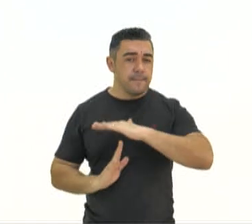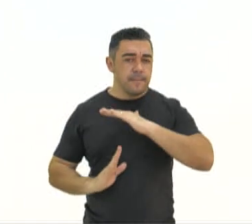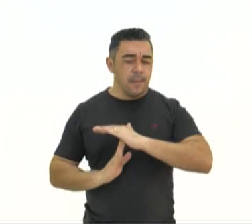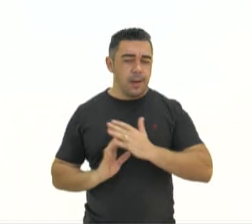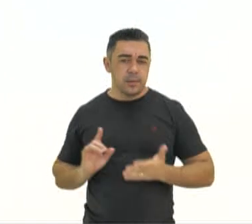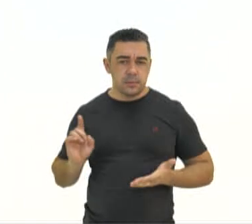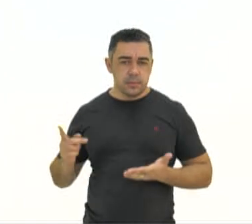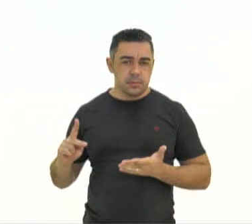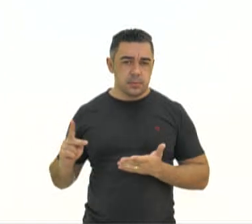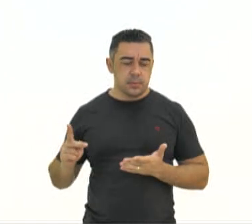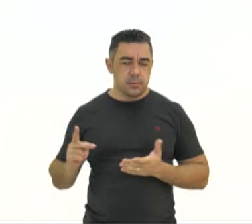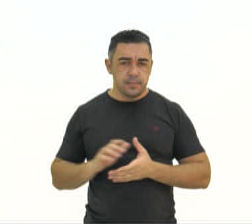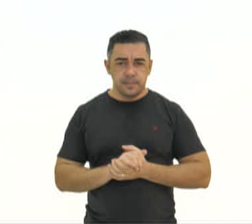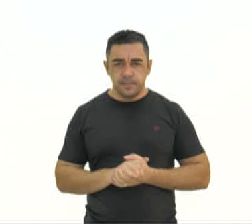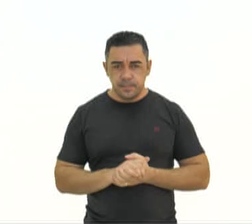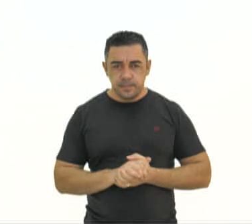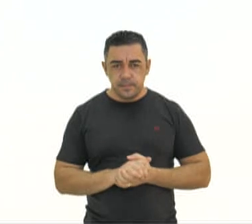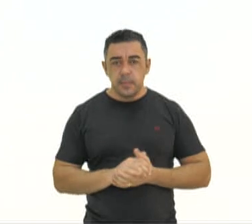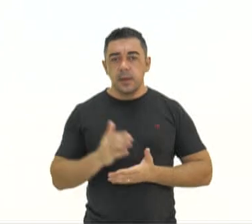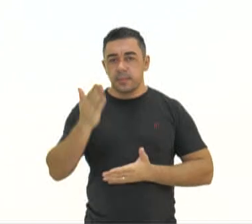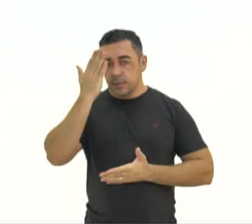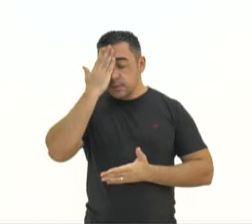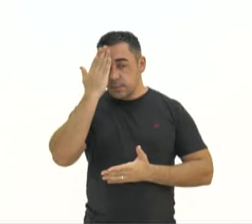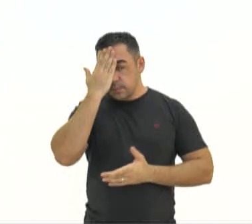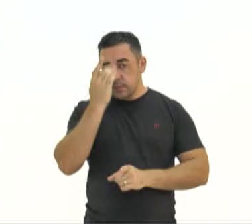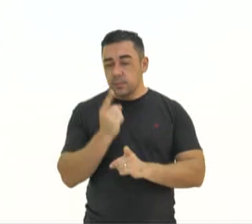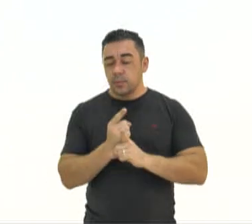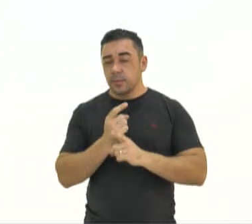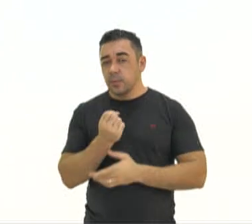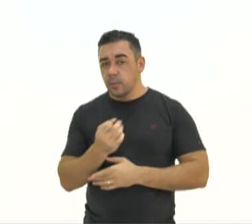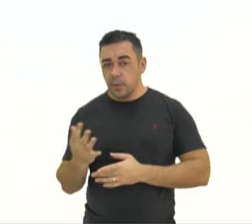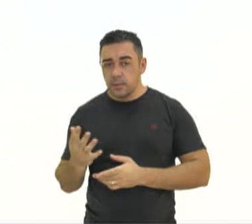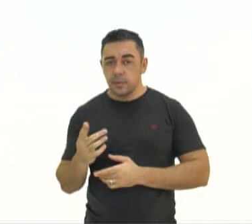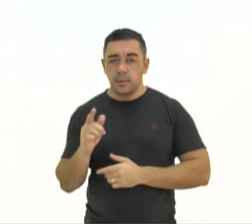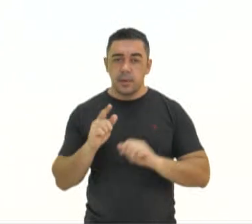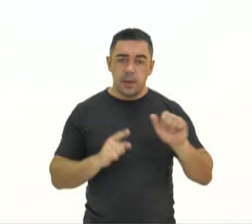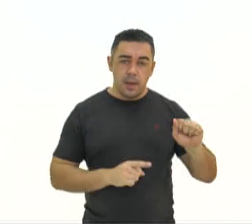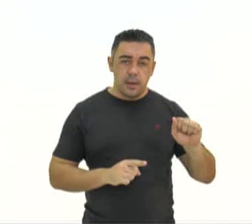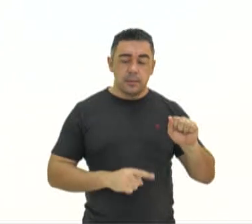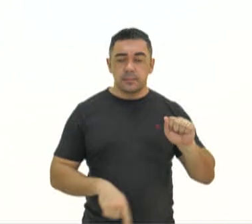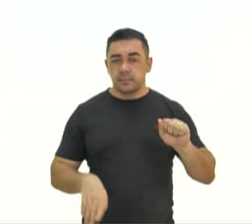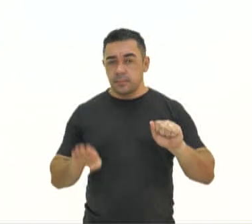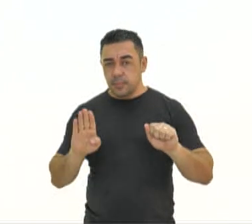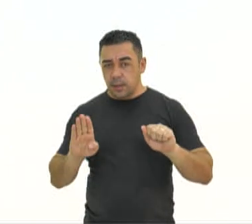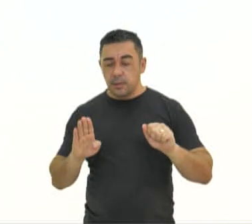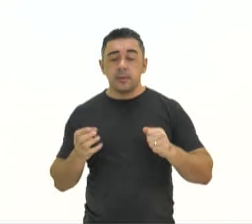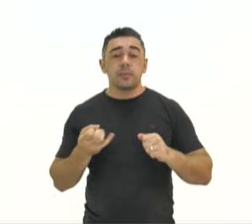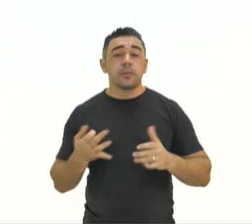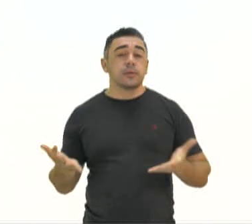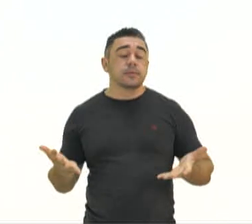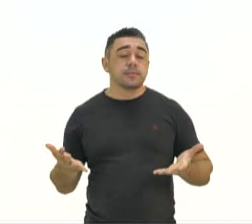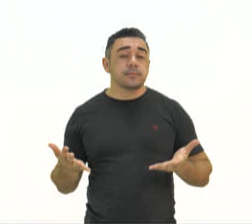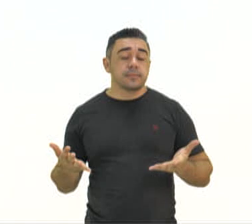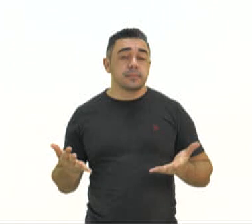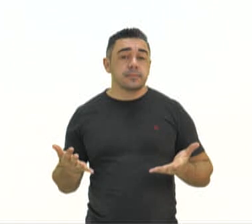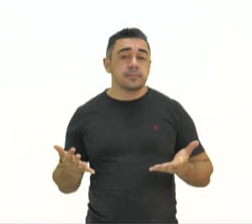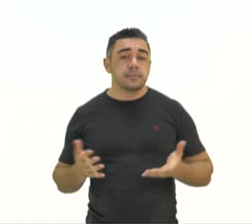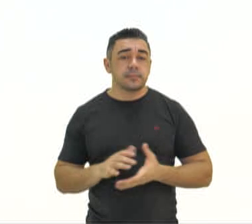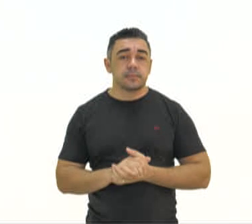máxima ocupada? Então, aqui precisa descobrir quantas caixas do tipo A e quantas caixas do tipo B,